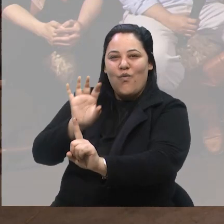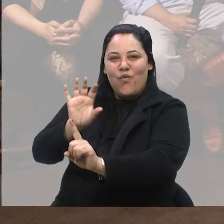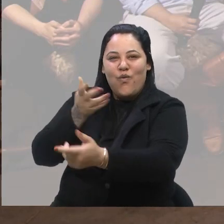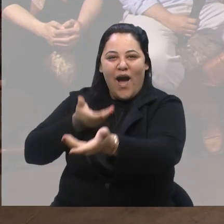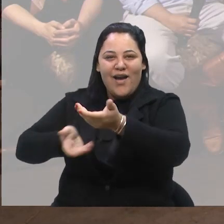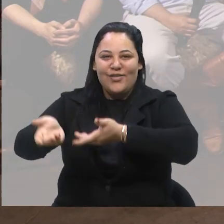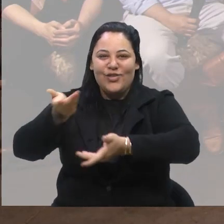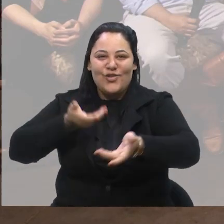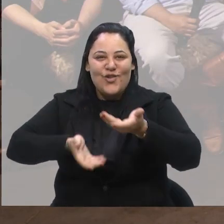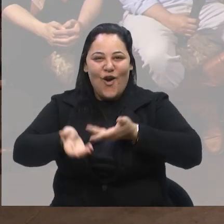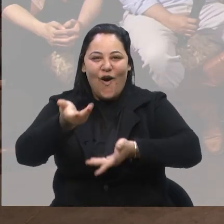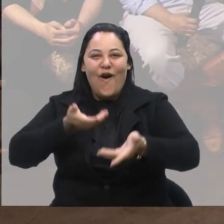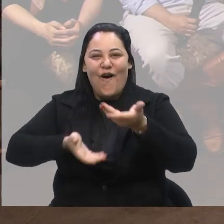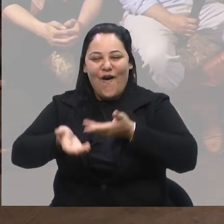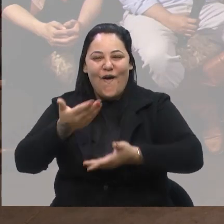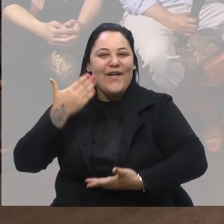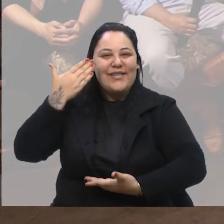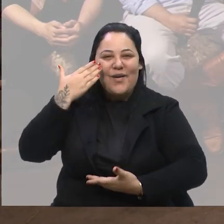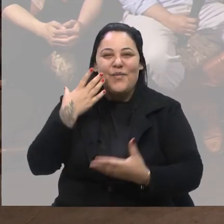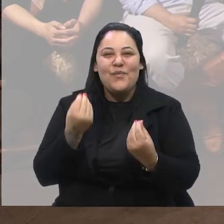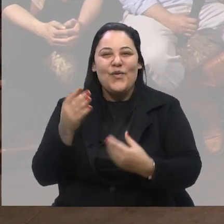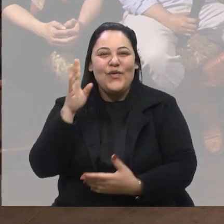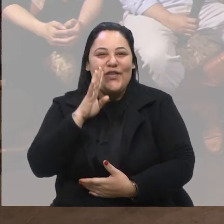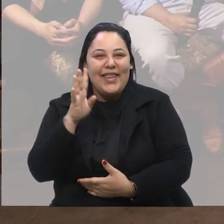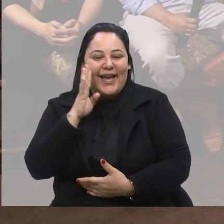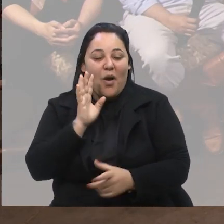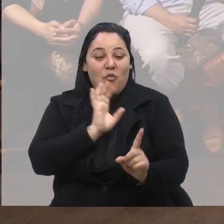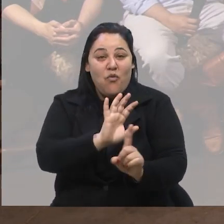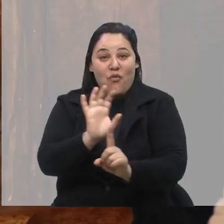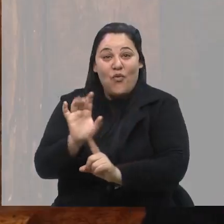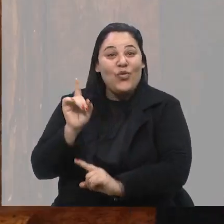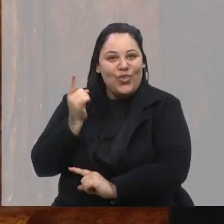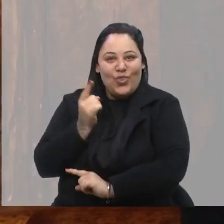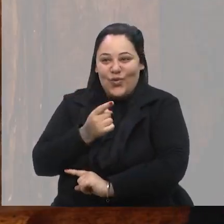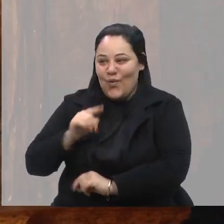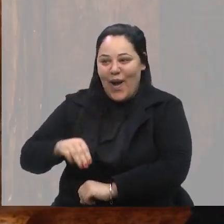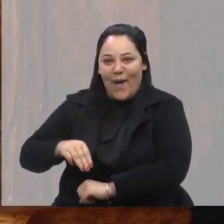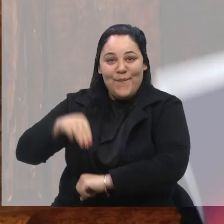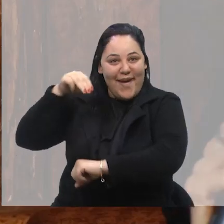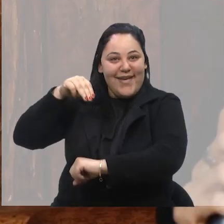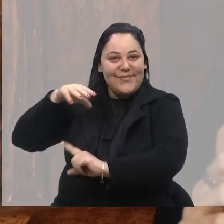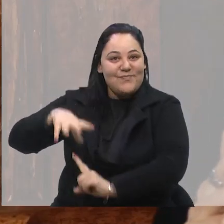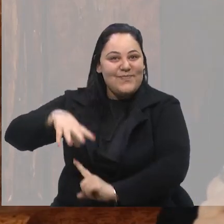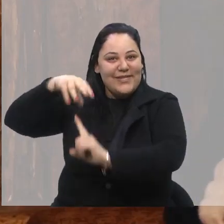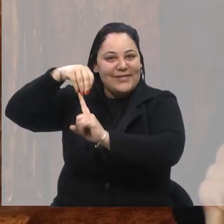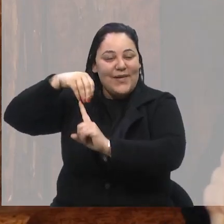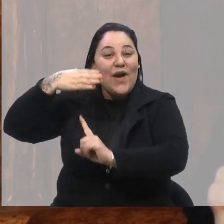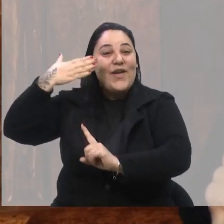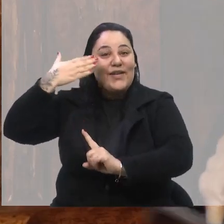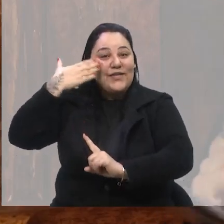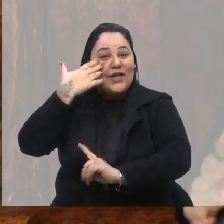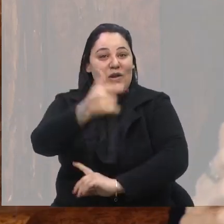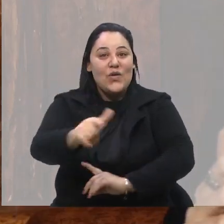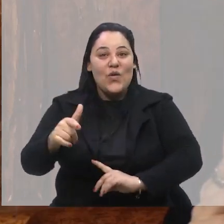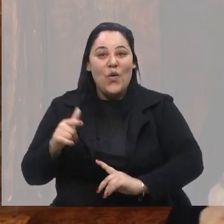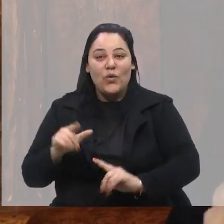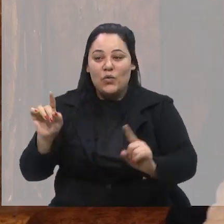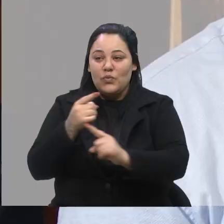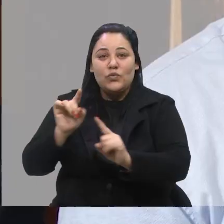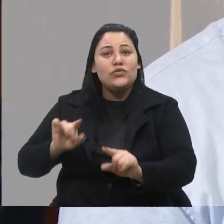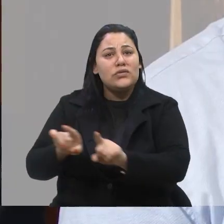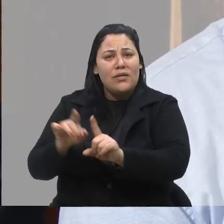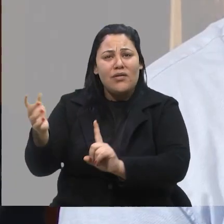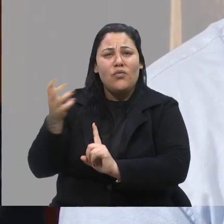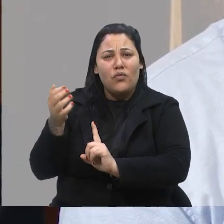inspira a Malu, inspira o Guilherme. Então é aqui o mestre, né? E eu sei que também outros músicos te inspiraram,